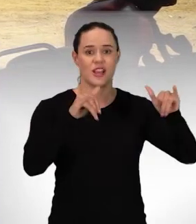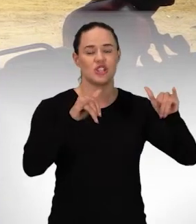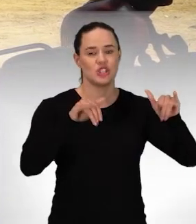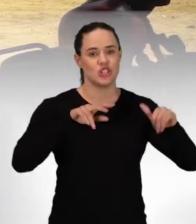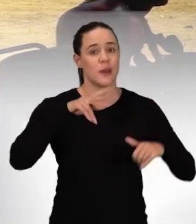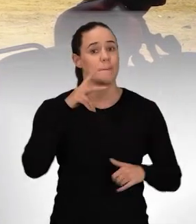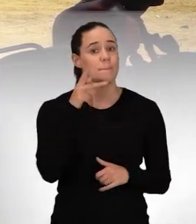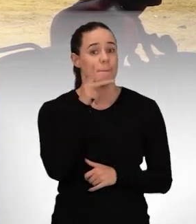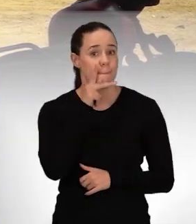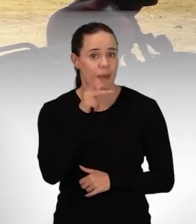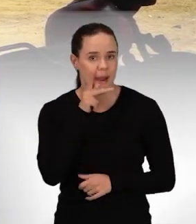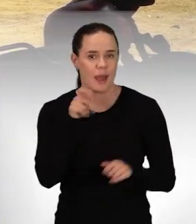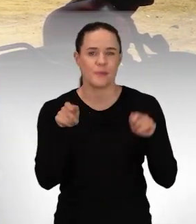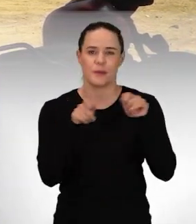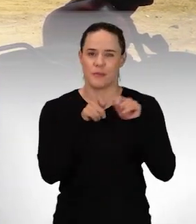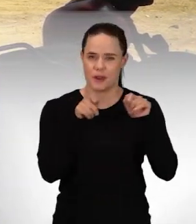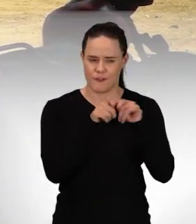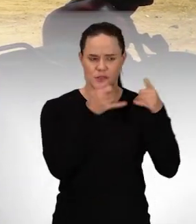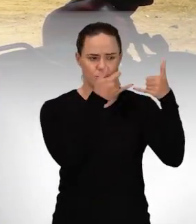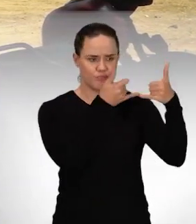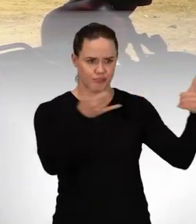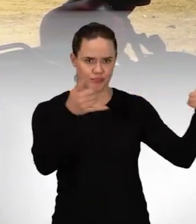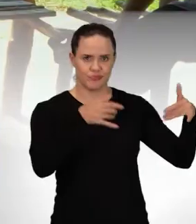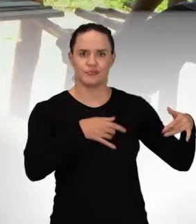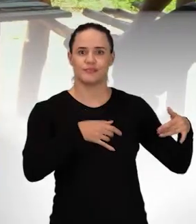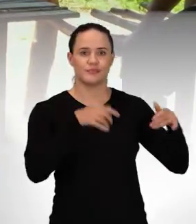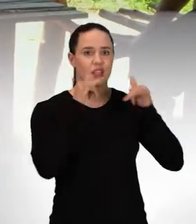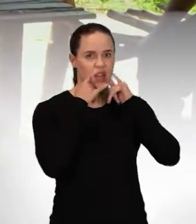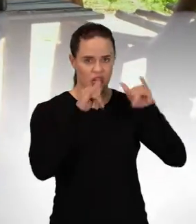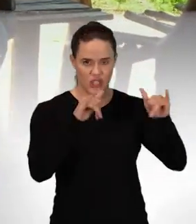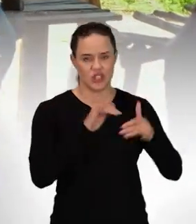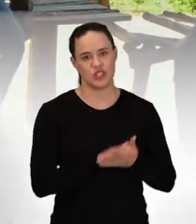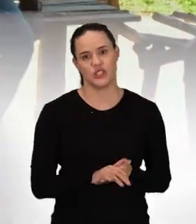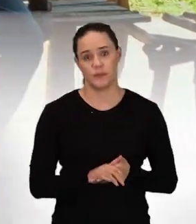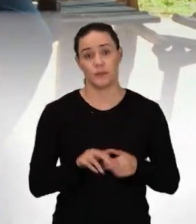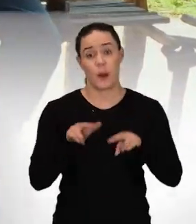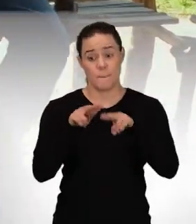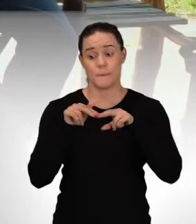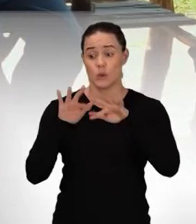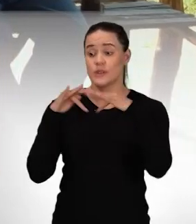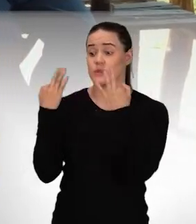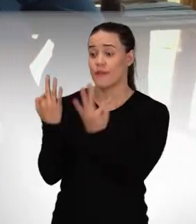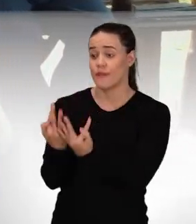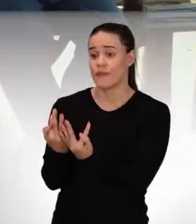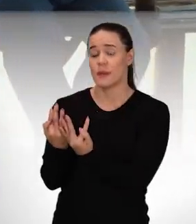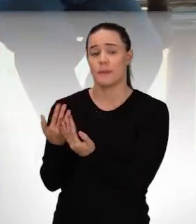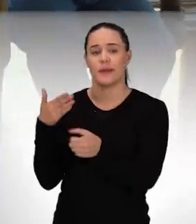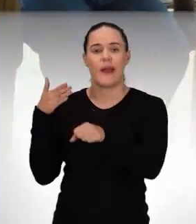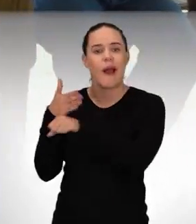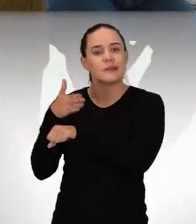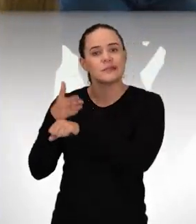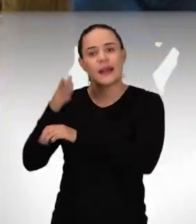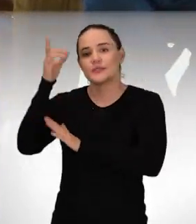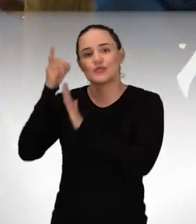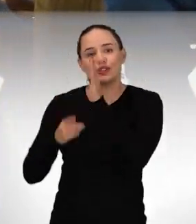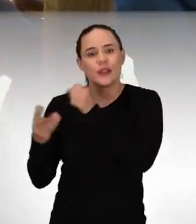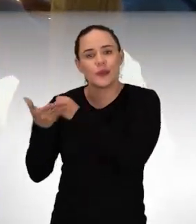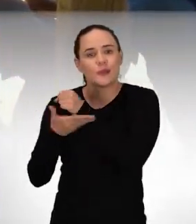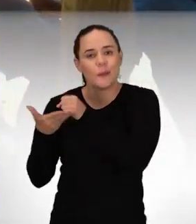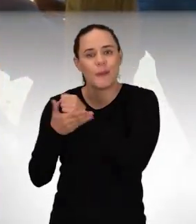da Paraíba para fazer a ligação do serviço. Sem eletricidade, as famílias acabam ficando sem acesso a